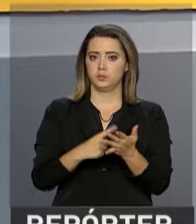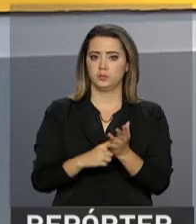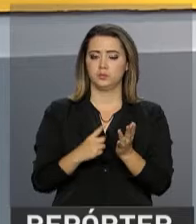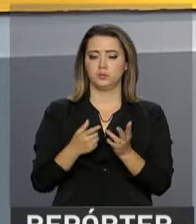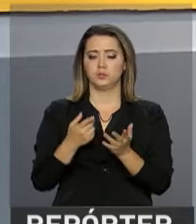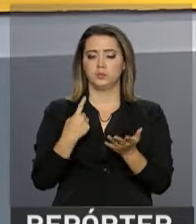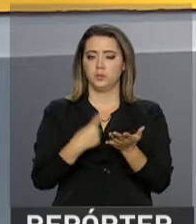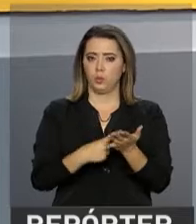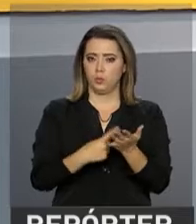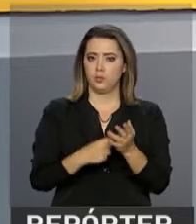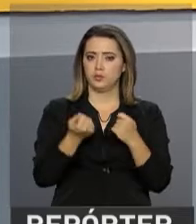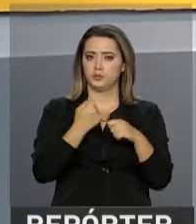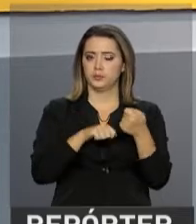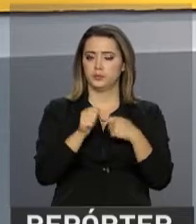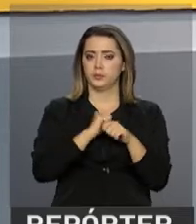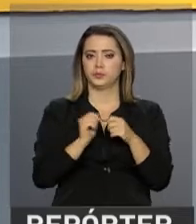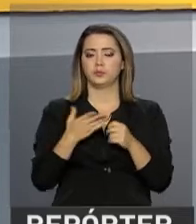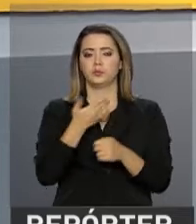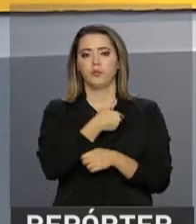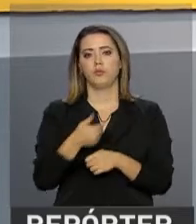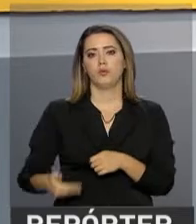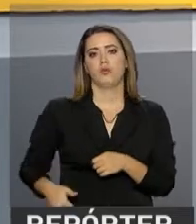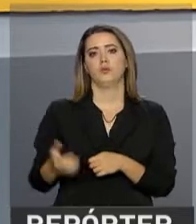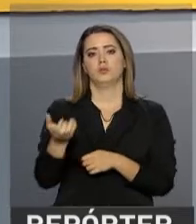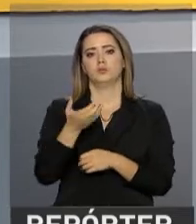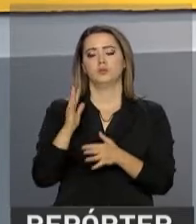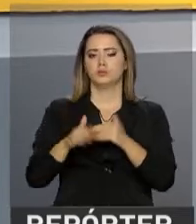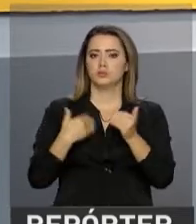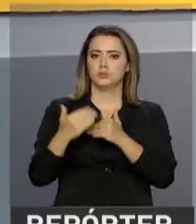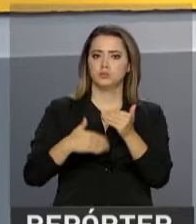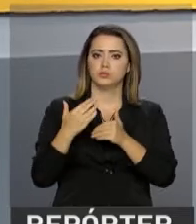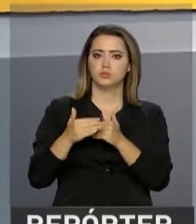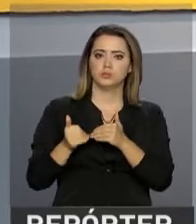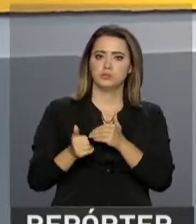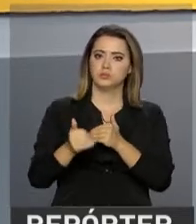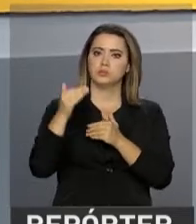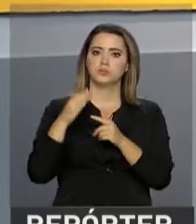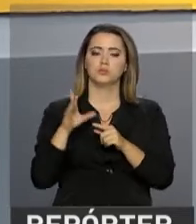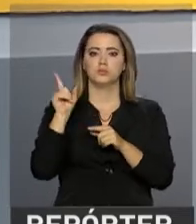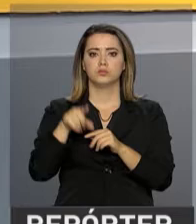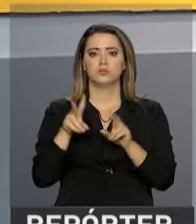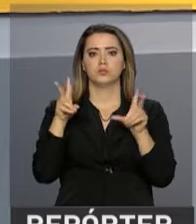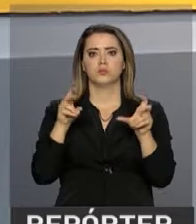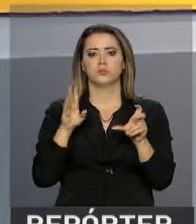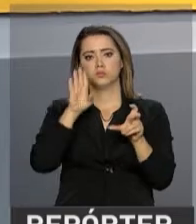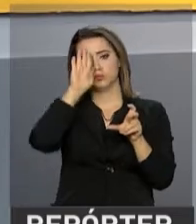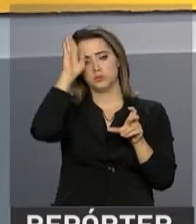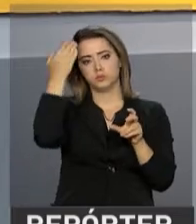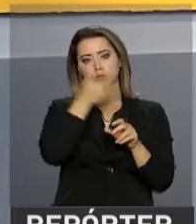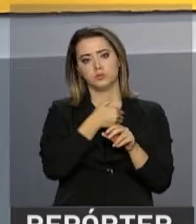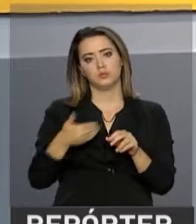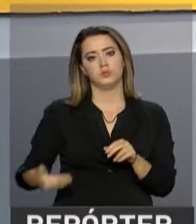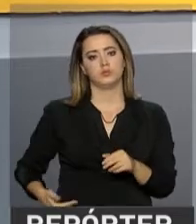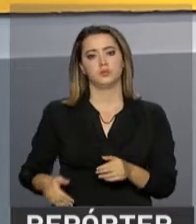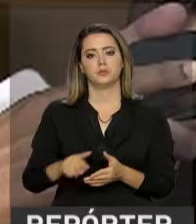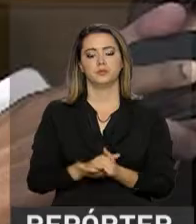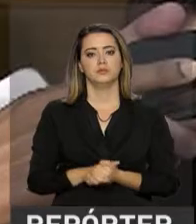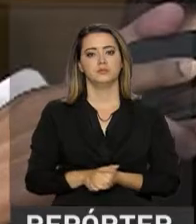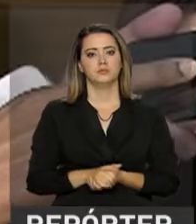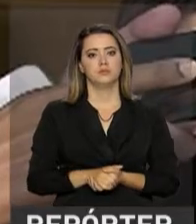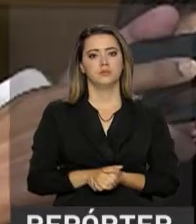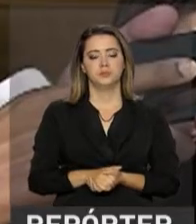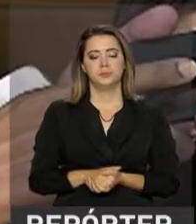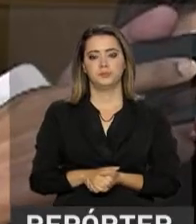segundo o ministro a intenção do governo é que a reforma avance rapidamente e o tema é uma prioridade do governo